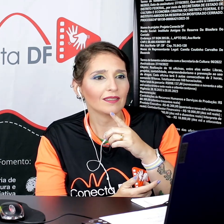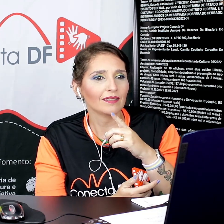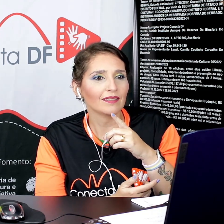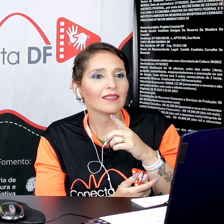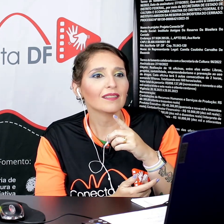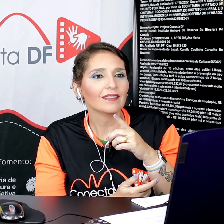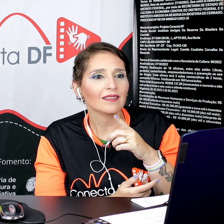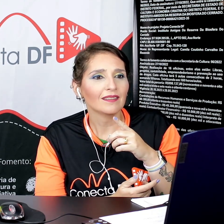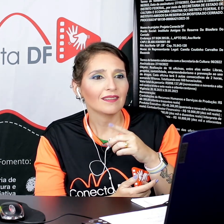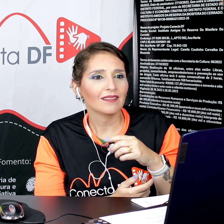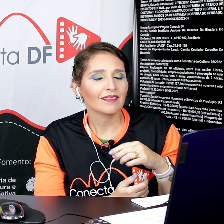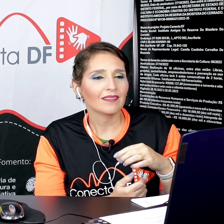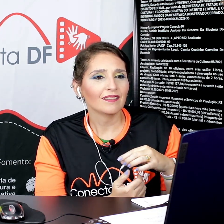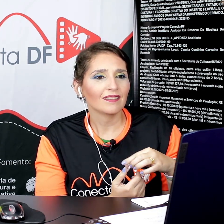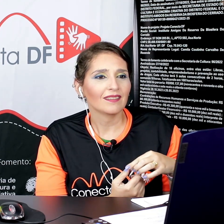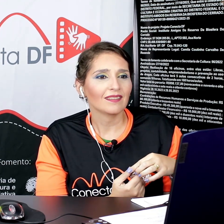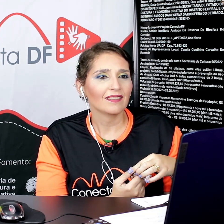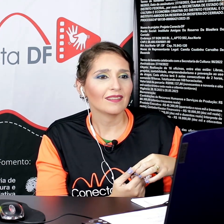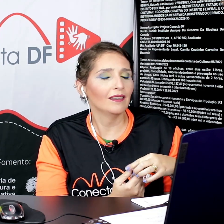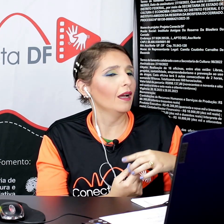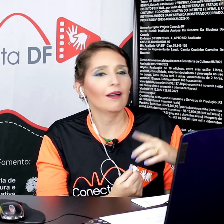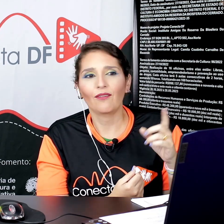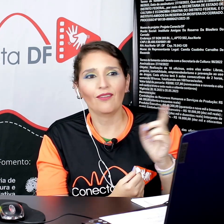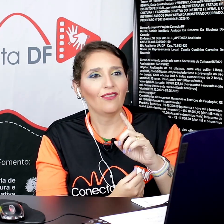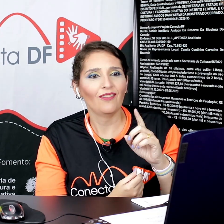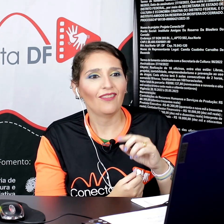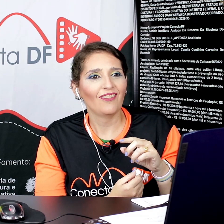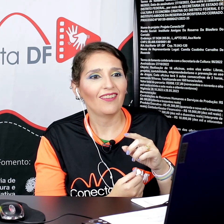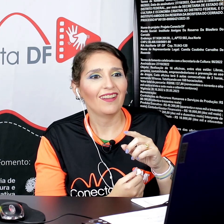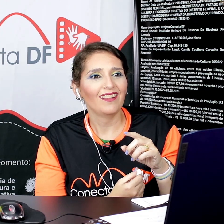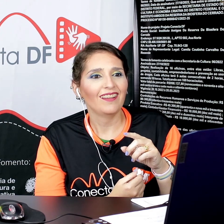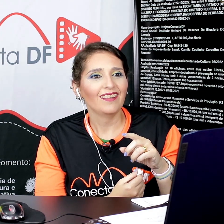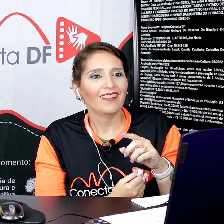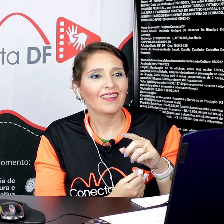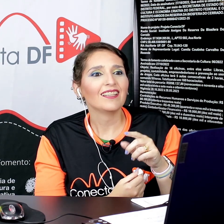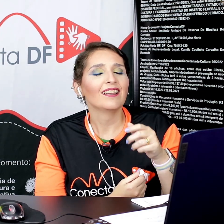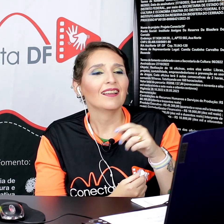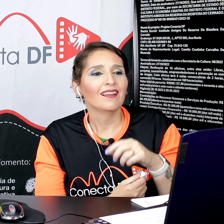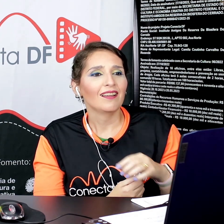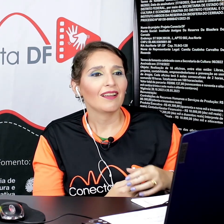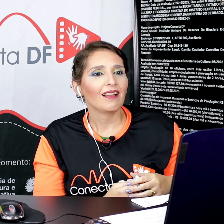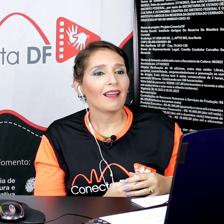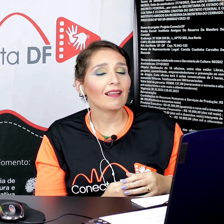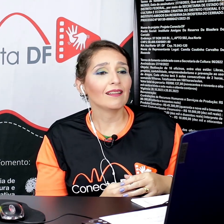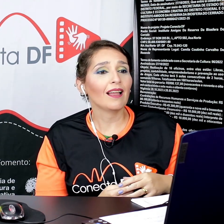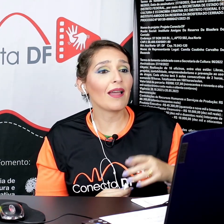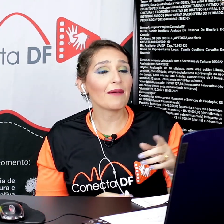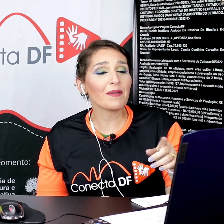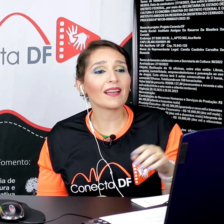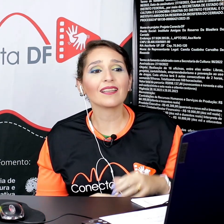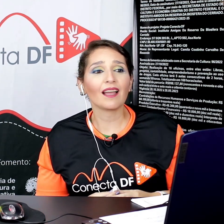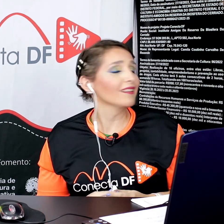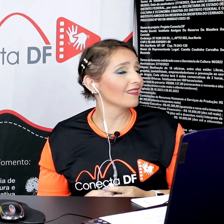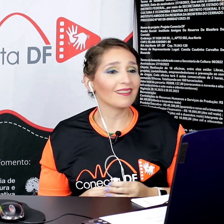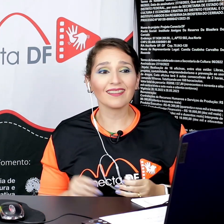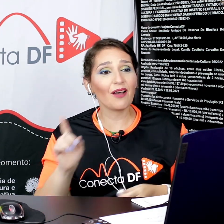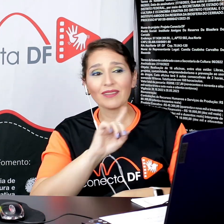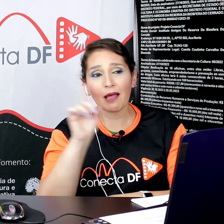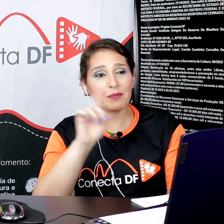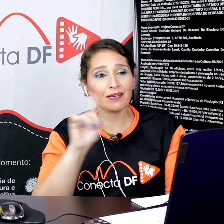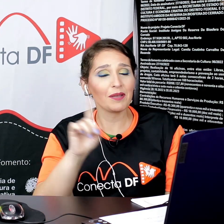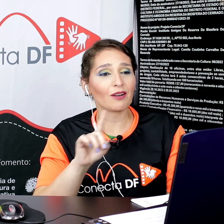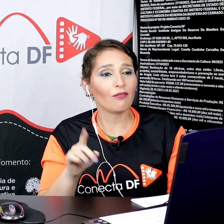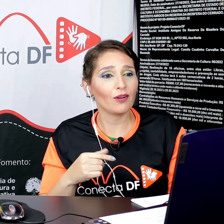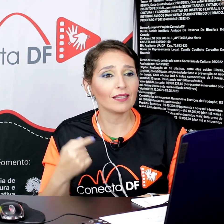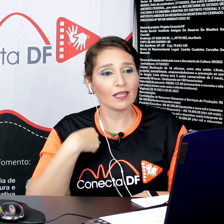outra. Sou eu? Não. Sou eu? Não, é a que não